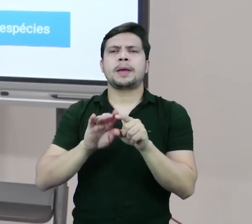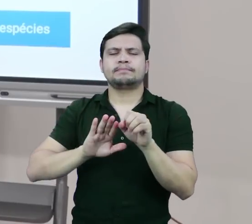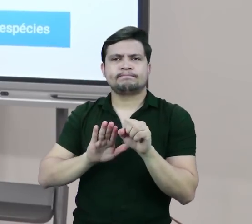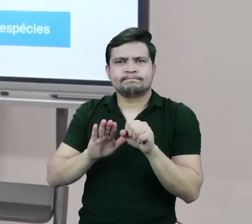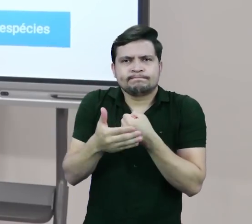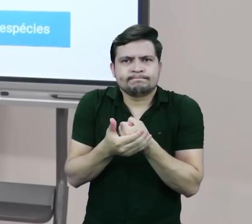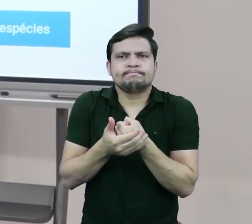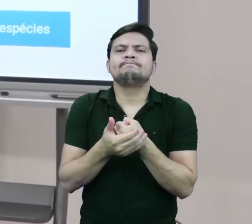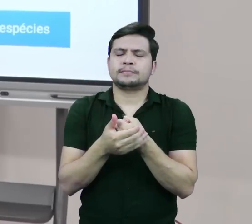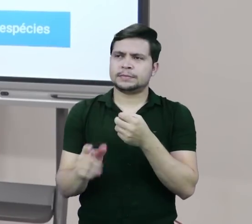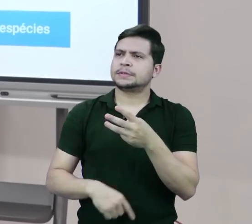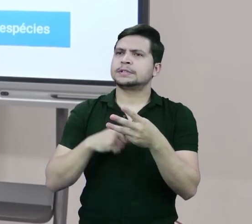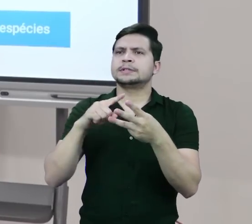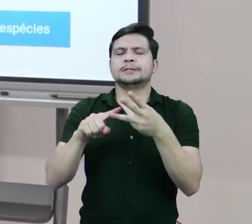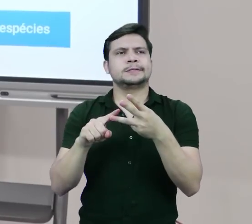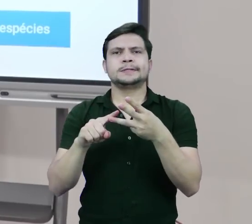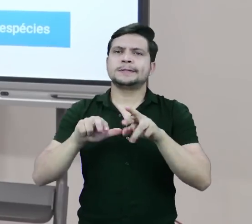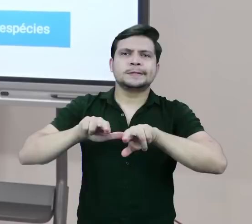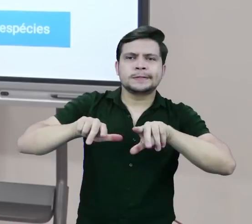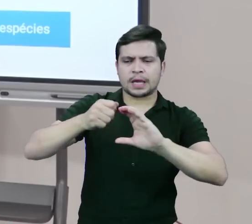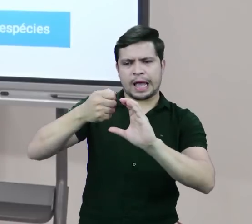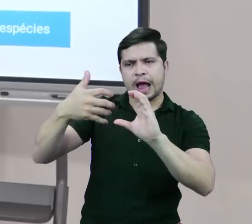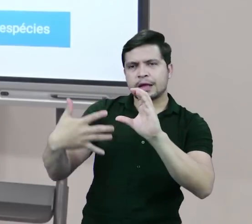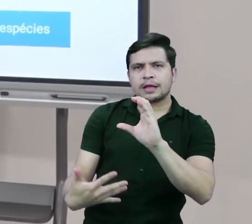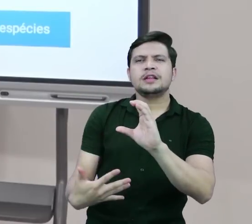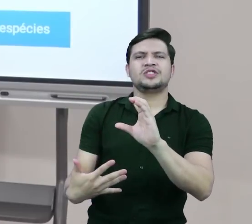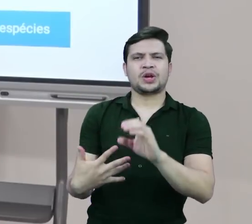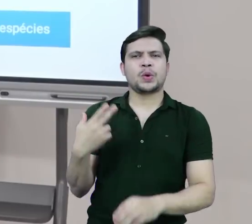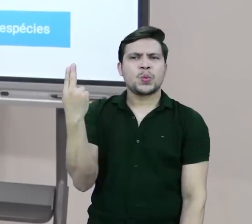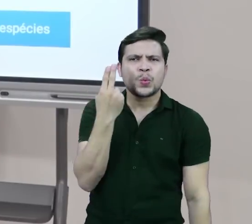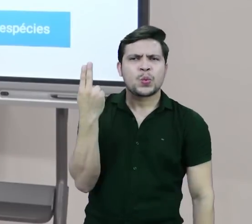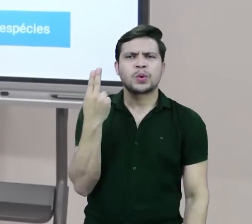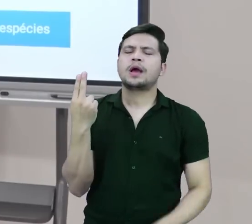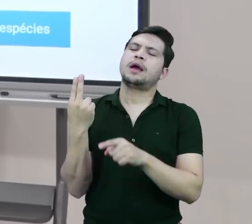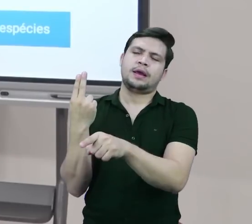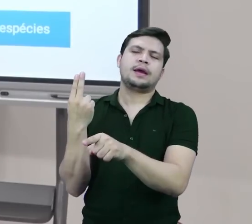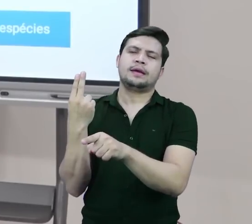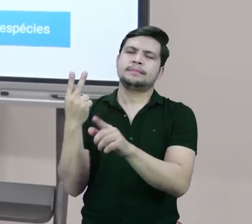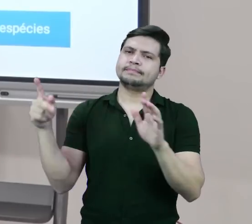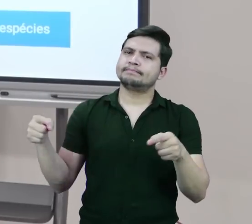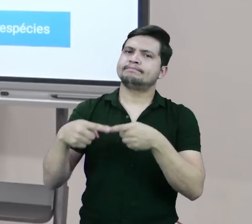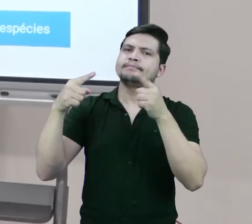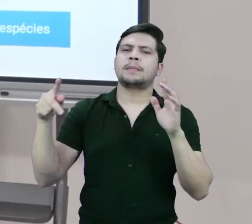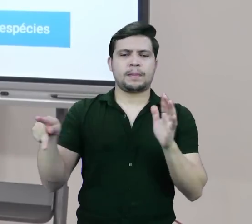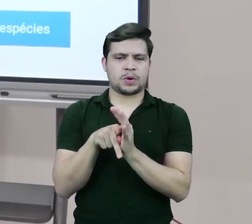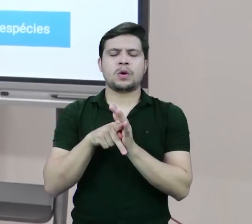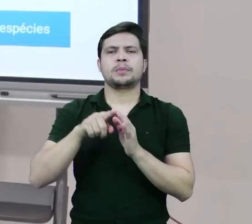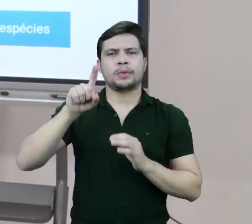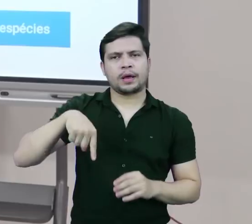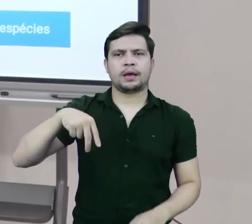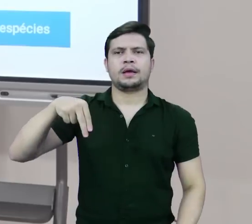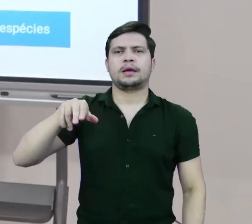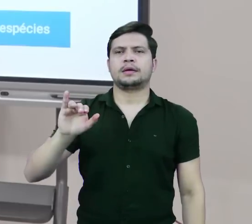de evasão, por exemplo. Então, essas características únicas que tornam essa espécie, né, como se,